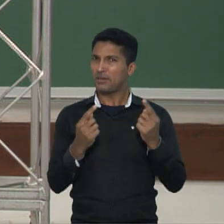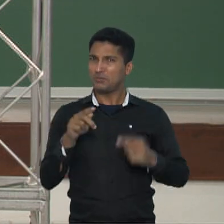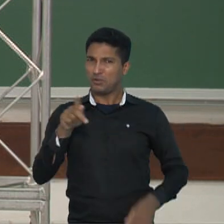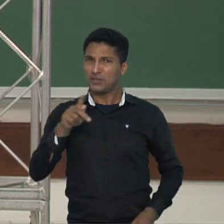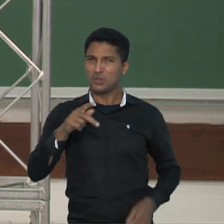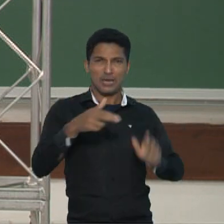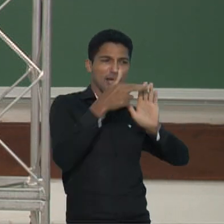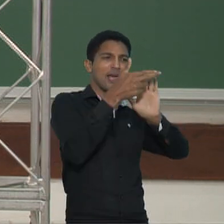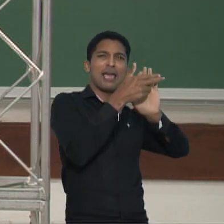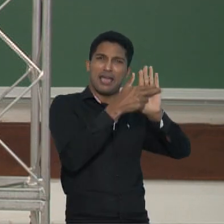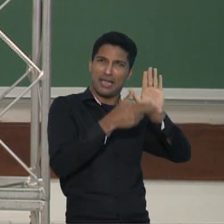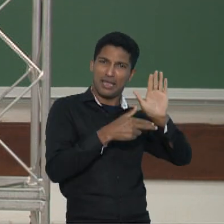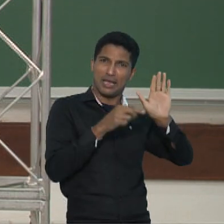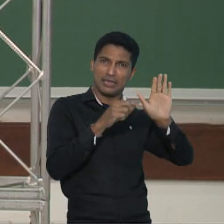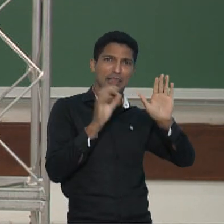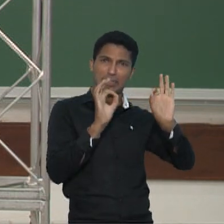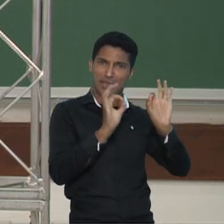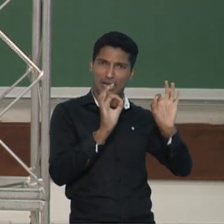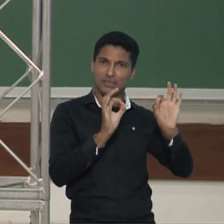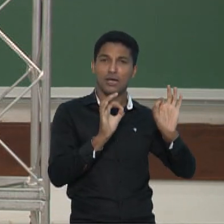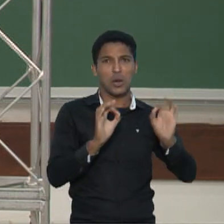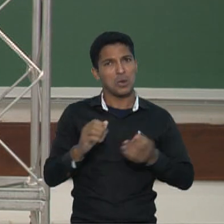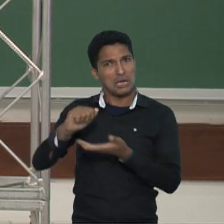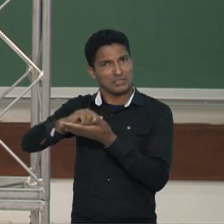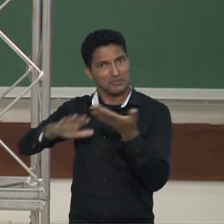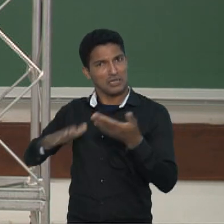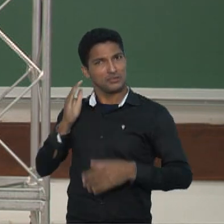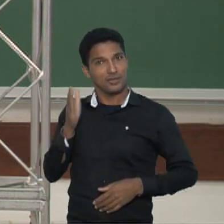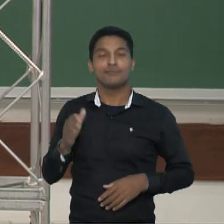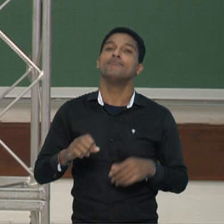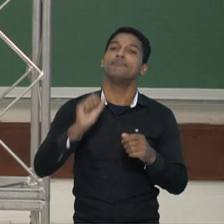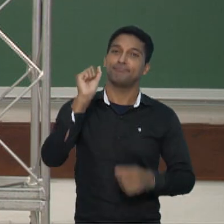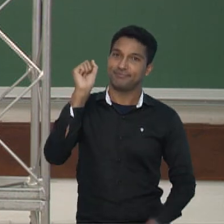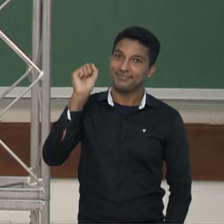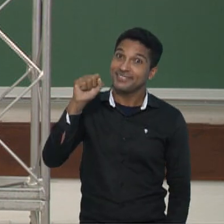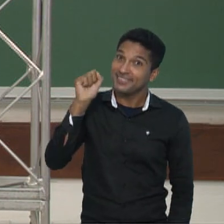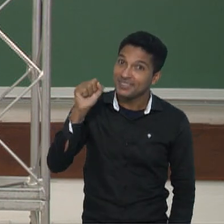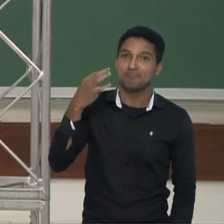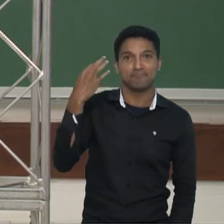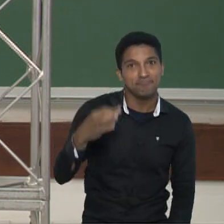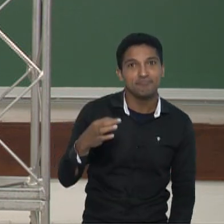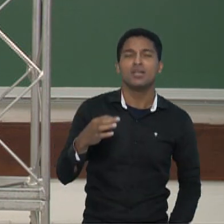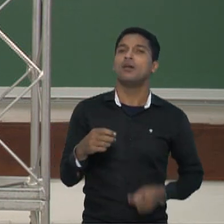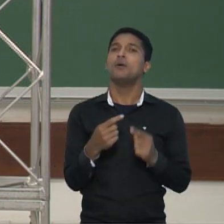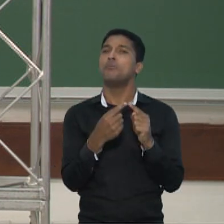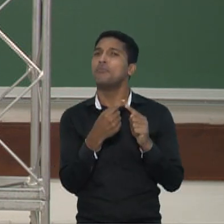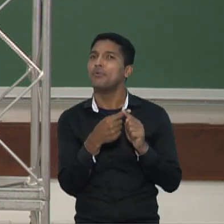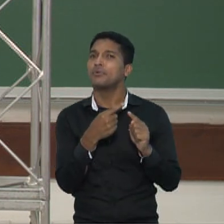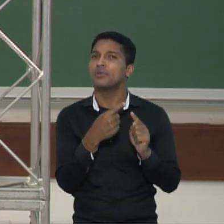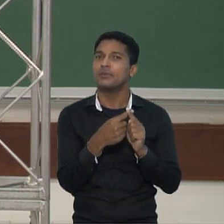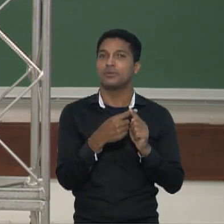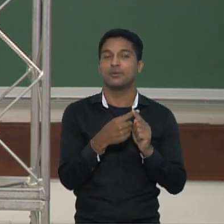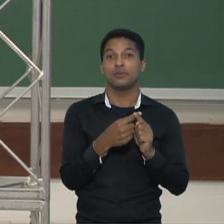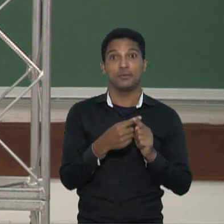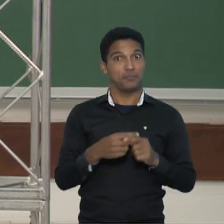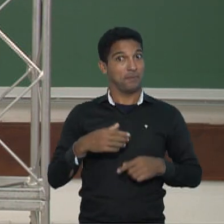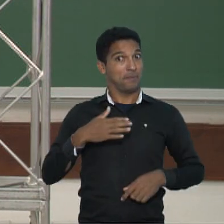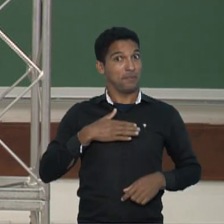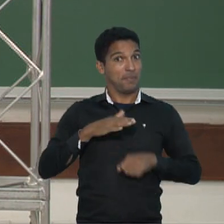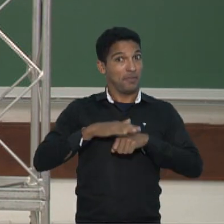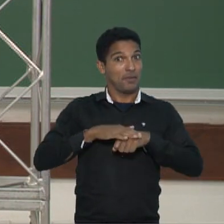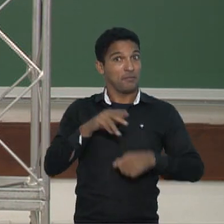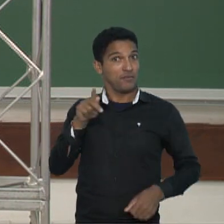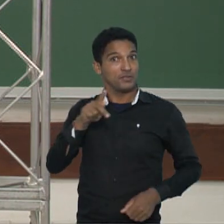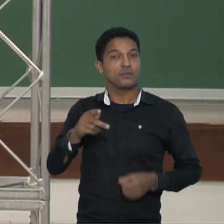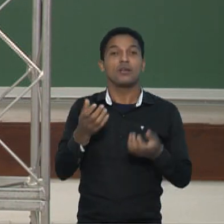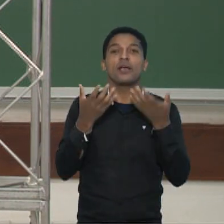passou a regra e já vai dar o exercício para a gente? Exatamente. Por quê? A teacher quer que vocês observem e pensem